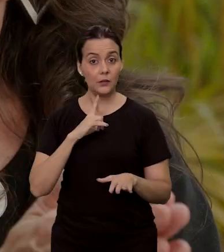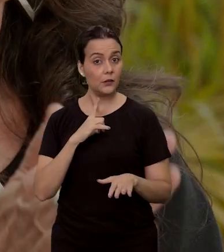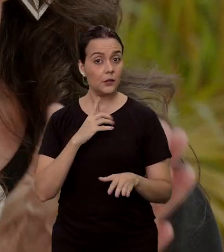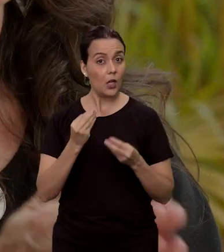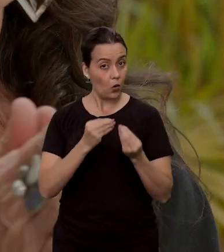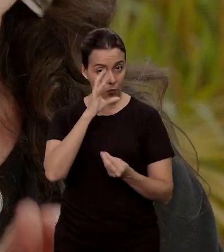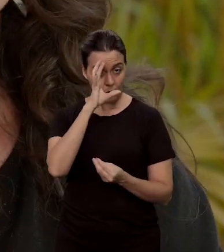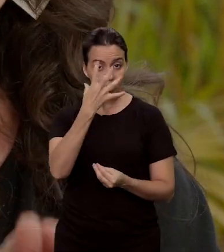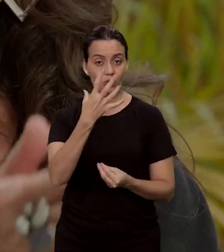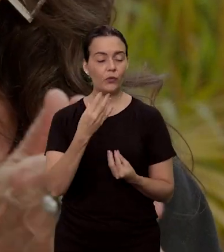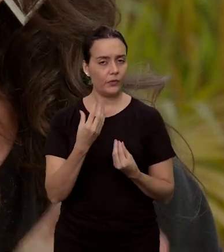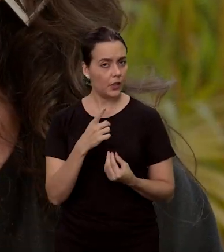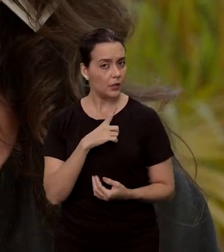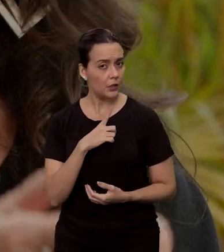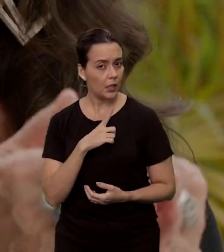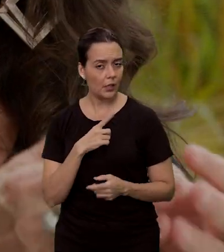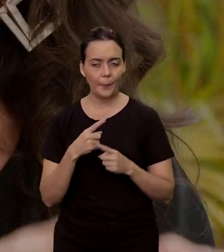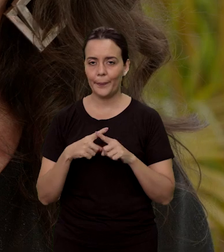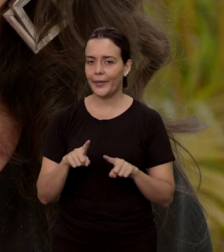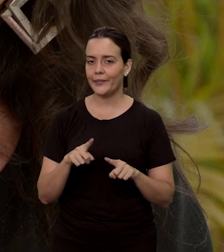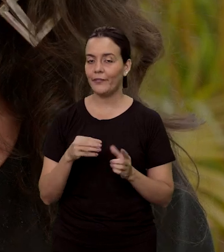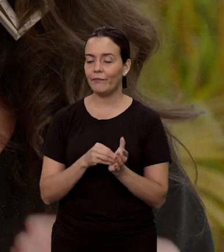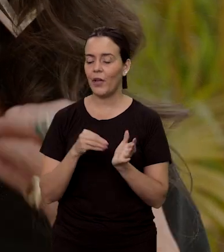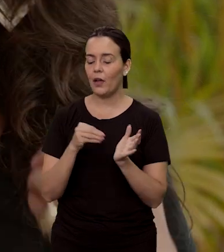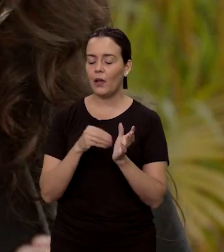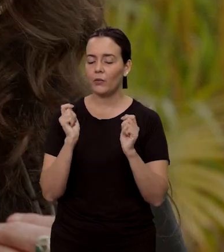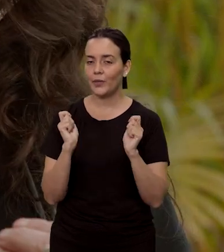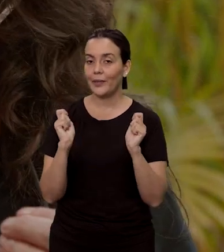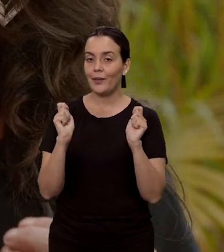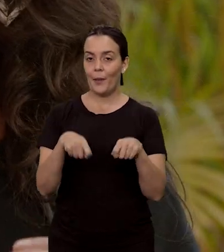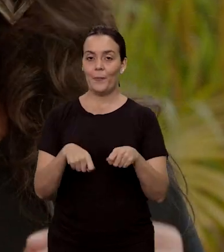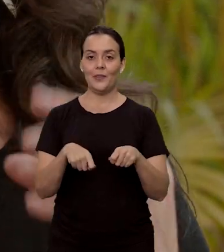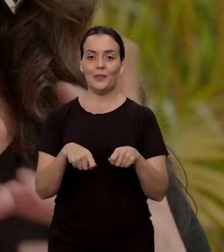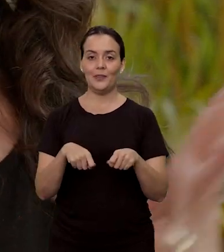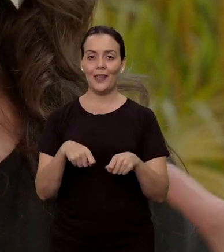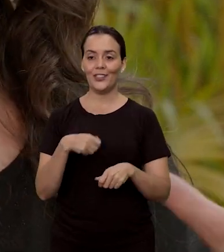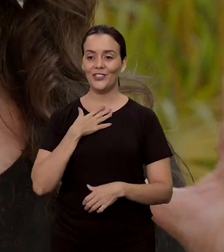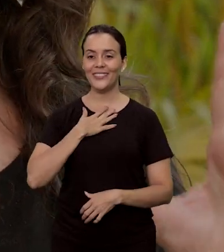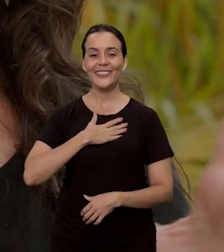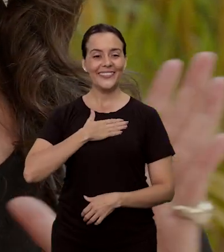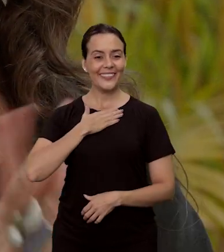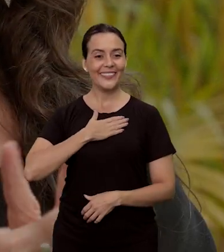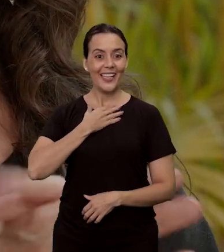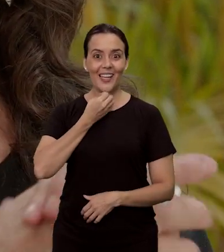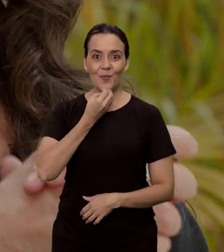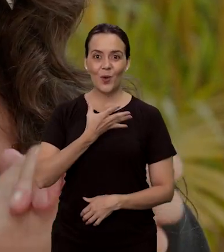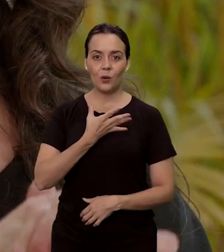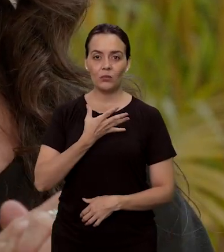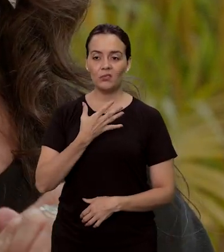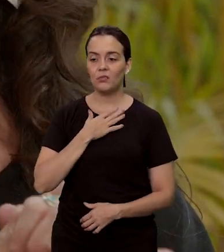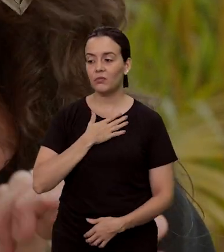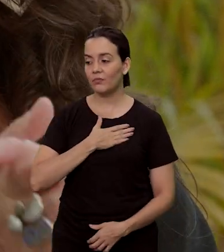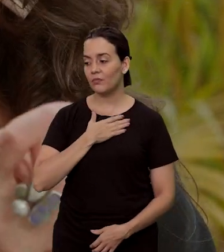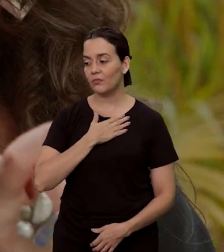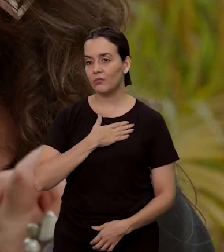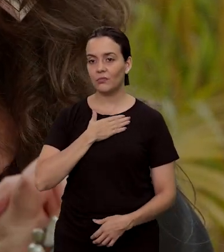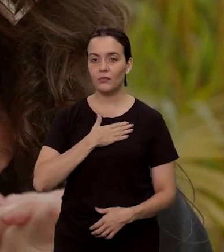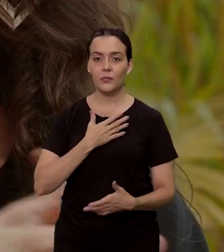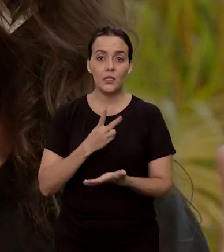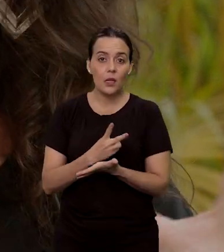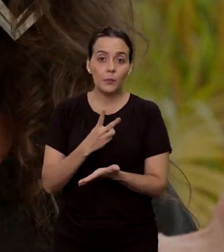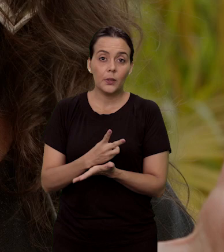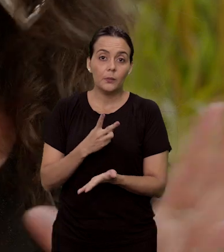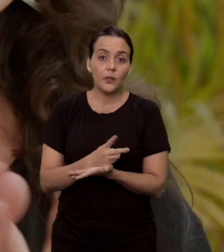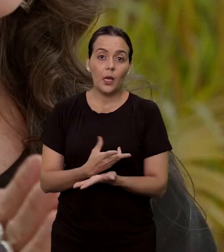Só que a gente não tem a capacidade de ficar satisfeito. Então, se eu pudesse encerrar nossa conversa aqui com